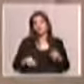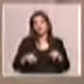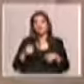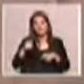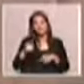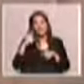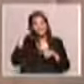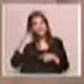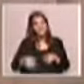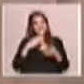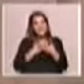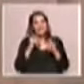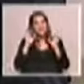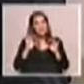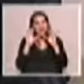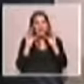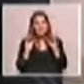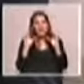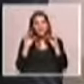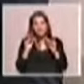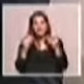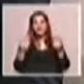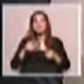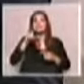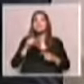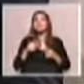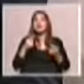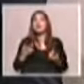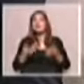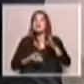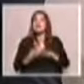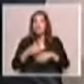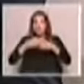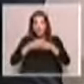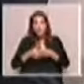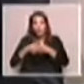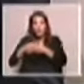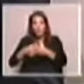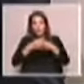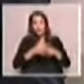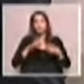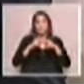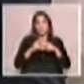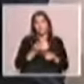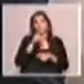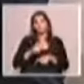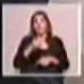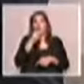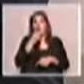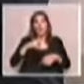estado amanteigado, não é? É, e por outro lado fazer as unidoses, que é, o problema é que as pessoas não vão comer um queijo inteiro.